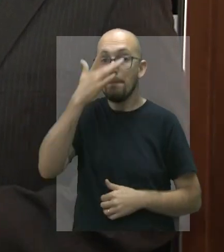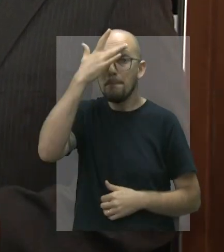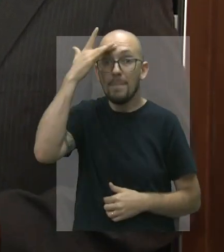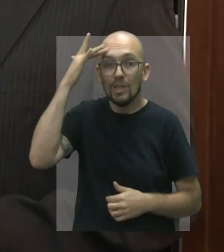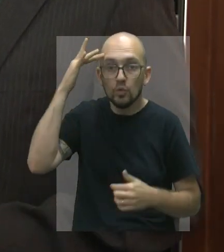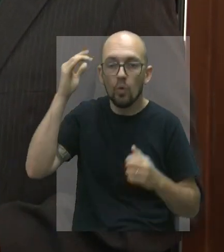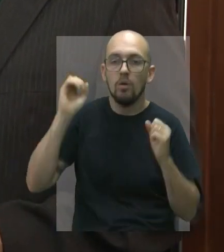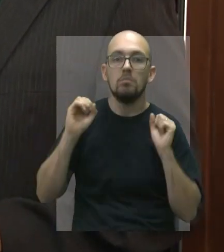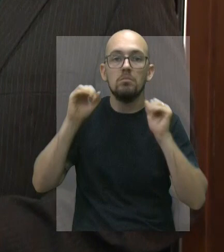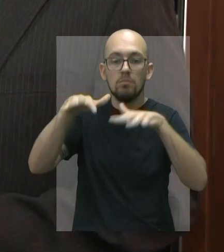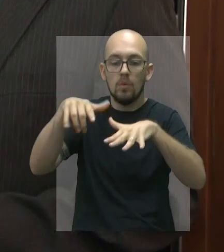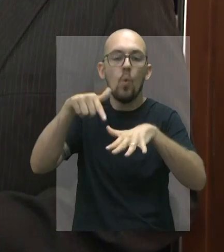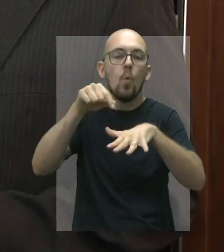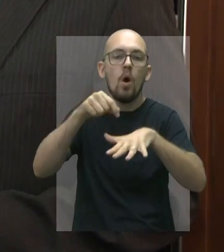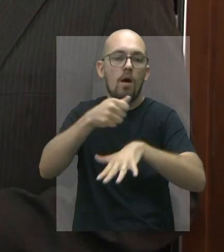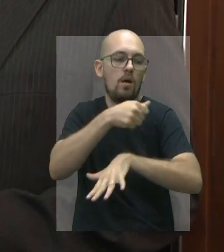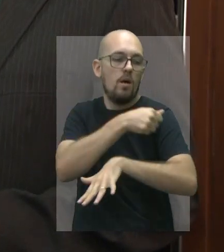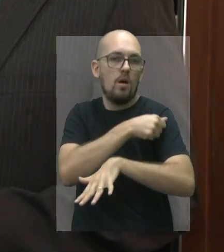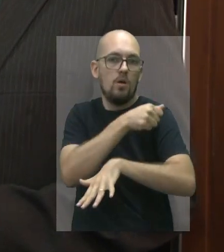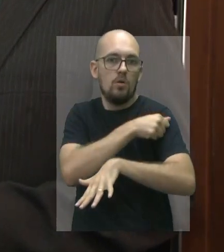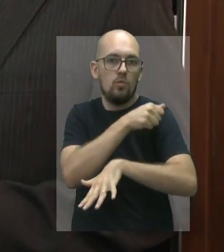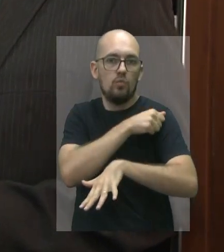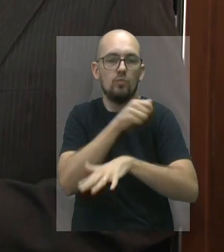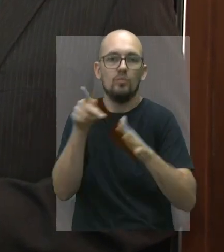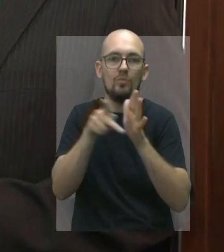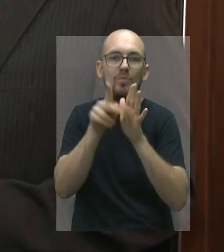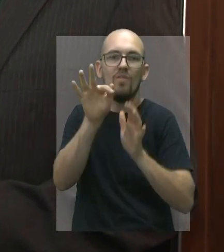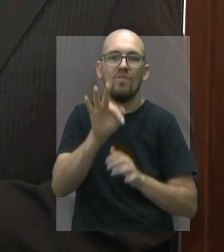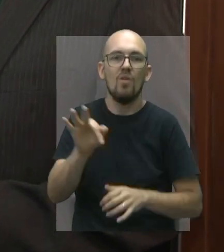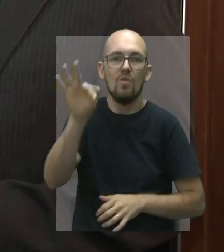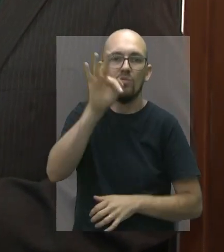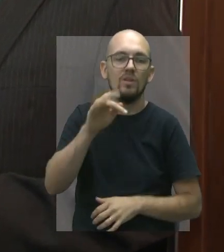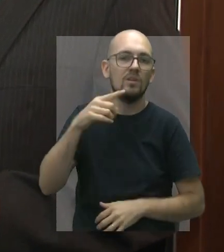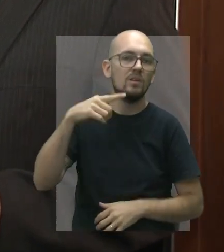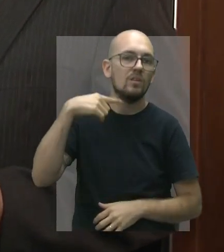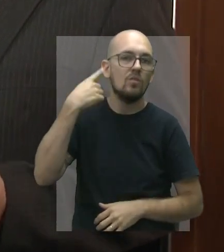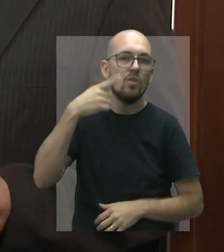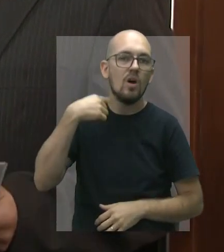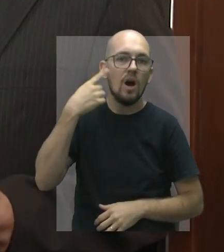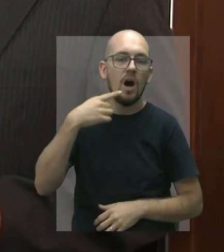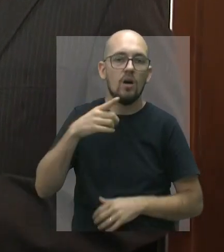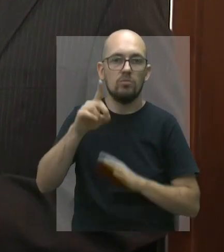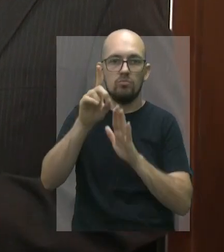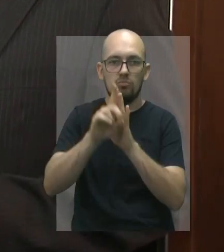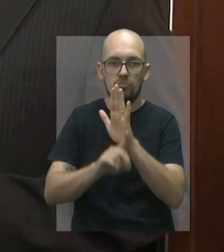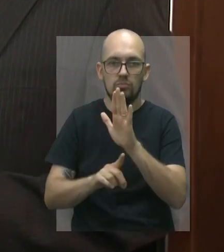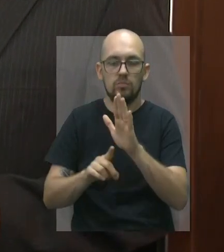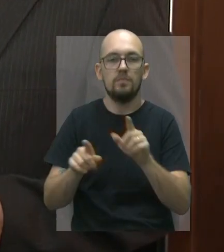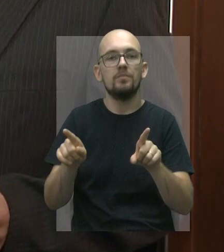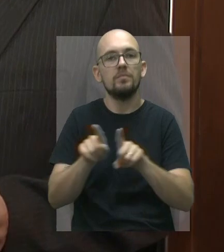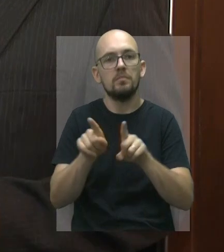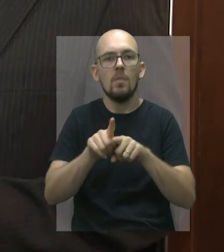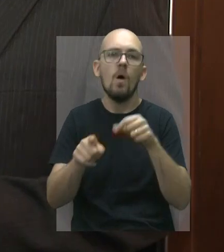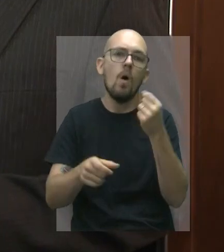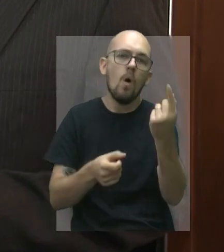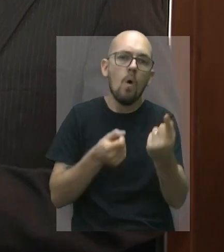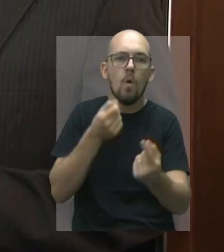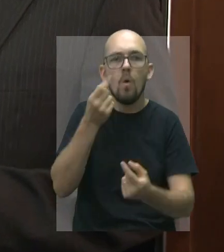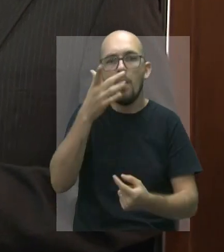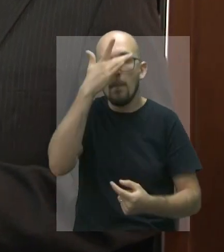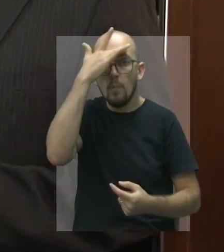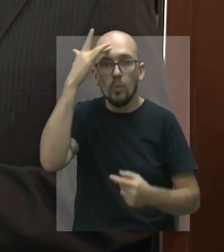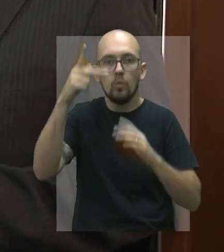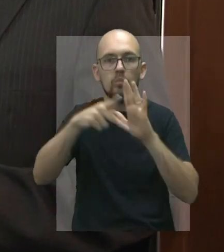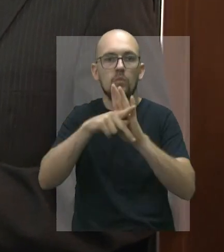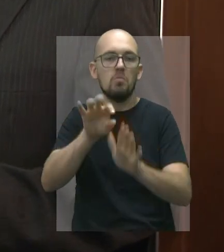o aluno de Direito, né? A maioria dos alunos ali da faculdade. Tem também pessoas ligadas à comunidade jurídica